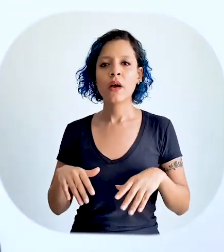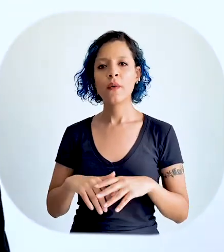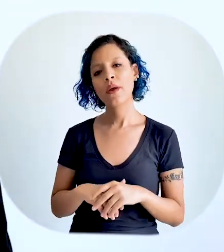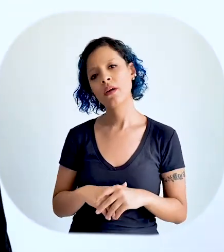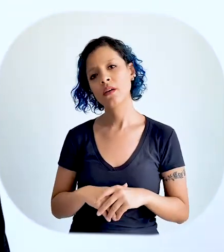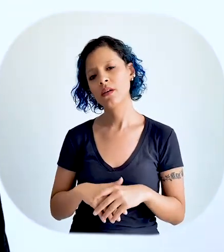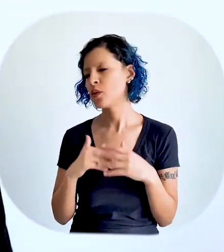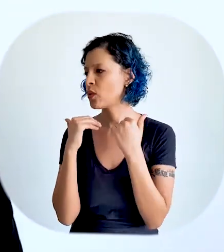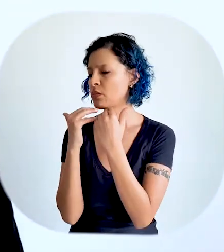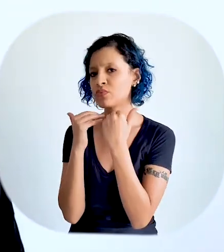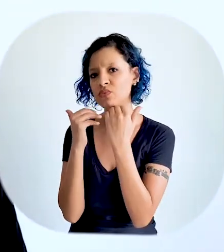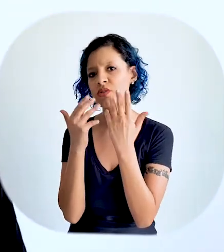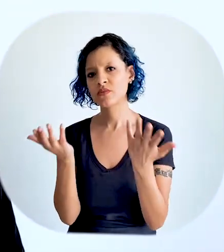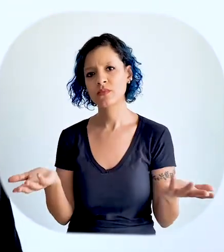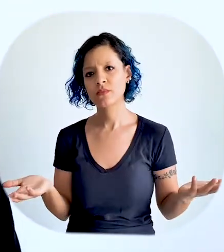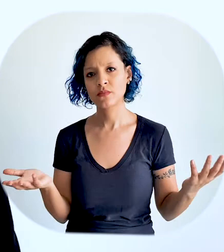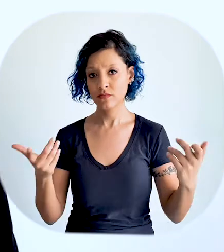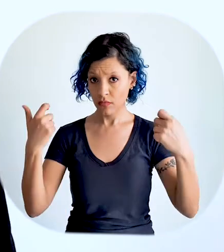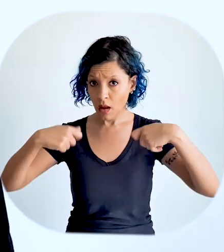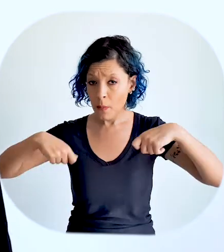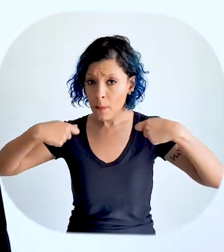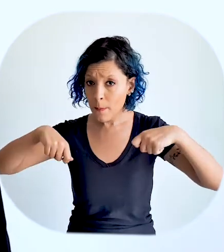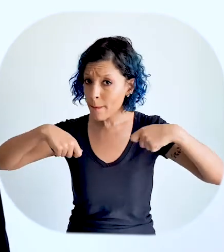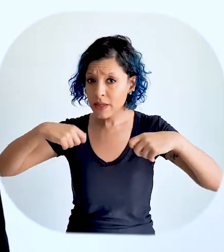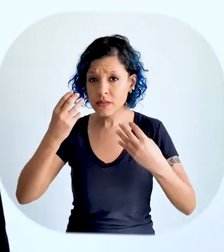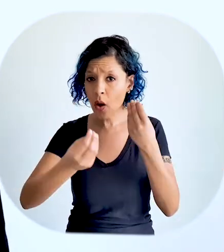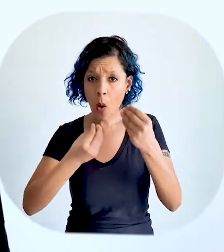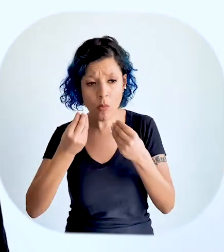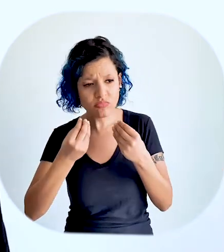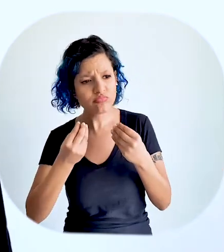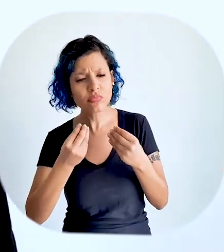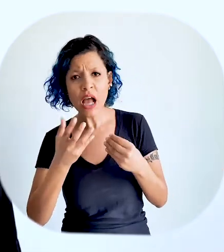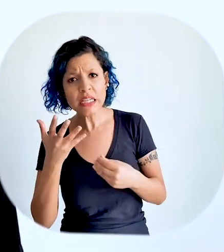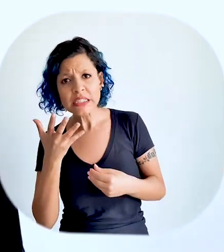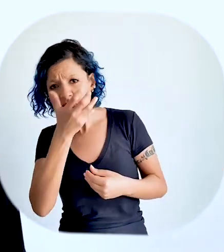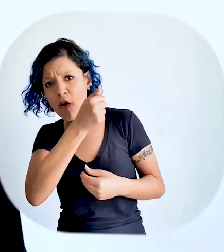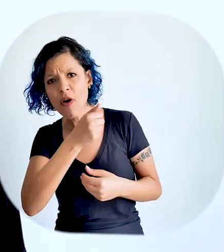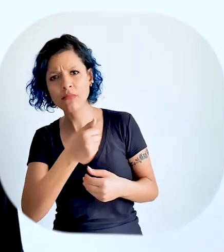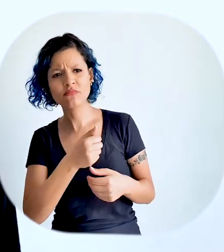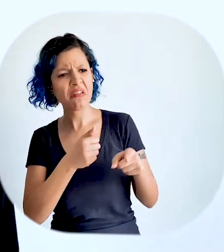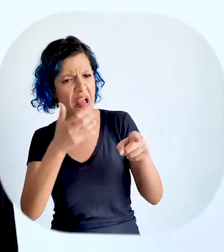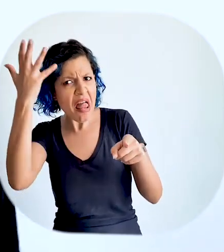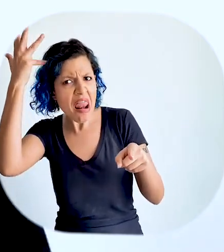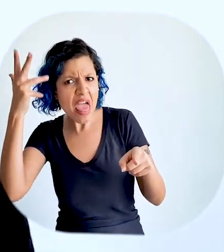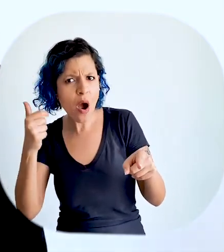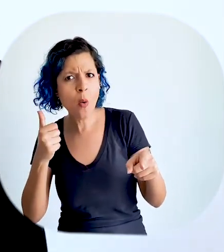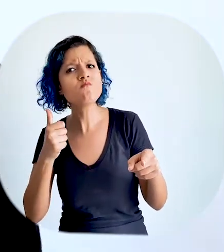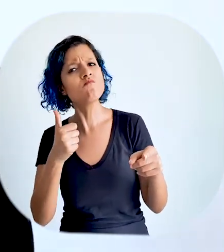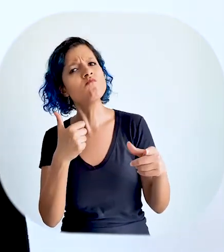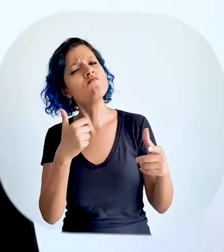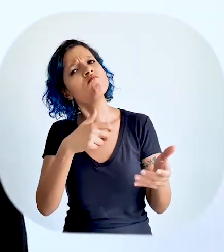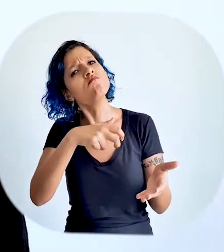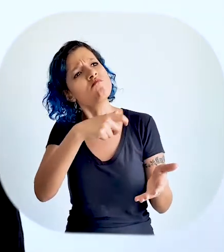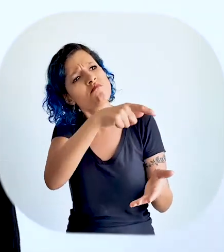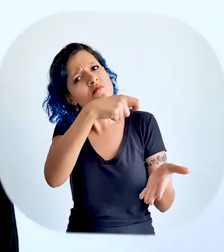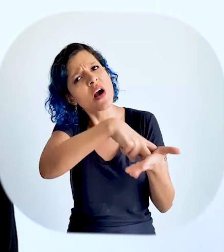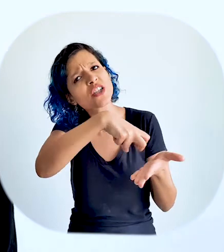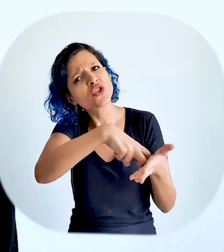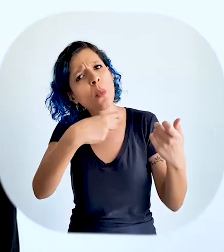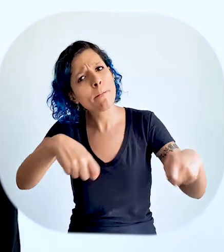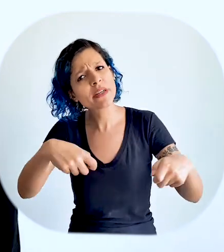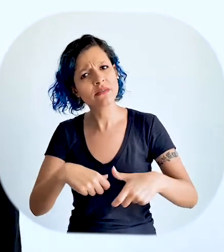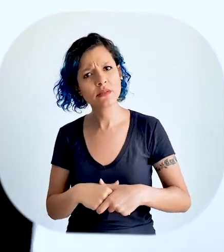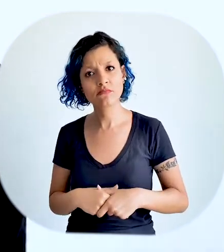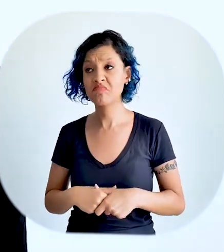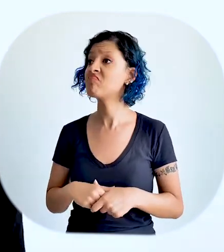é possível? A gente precisa fazer alguma coisa com esse leão, disse um dos moradores da cidade. É mesmo? Ele come toda